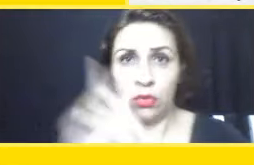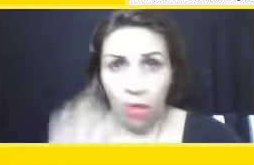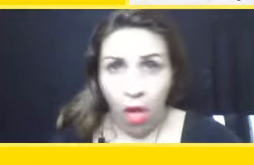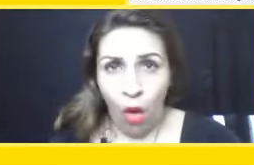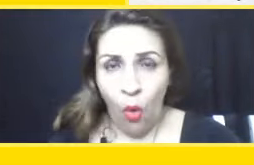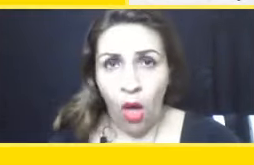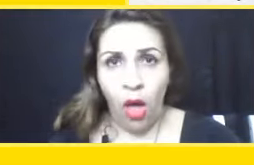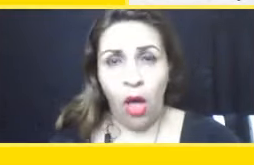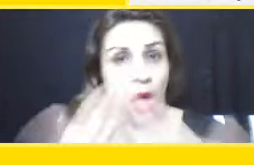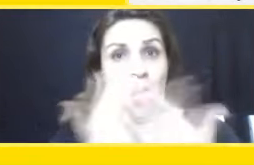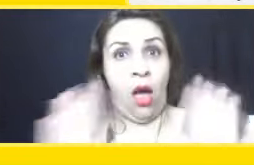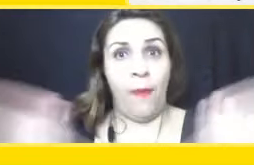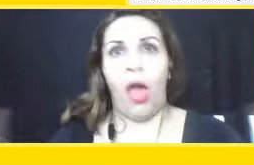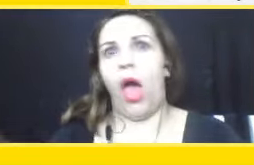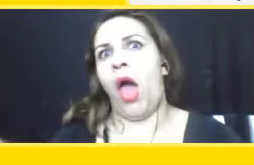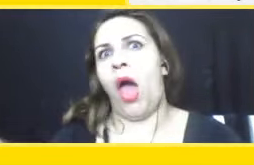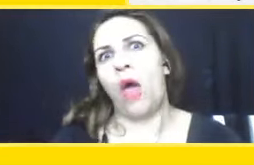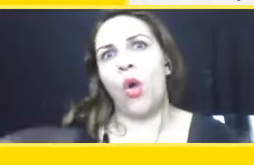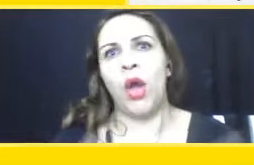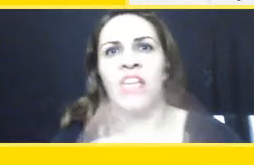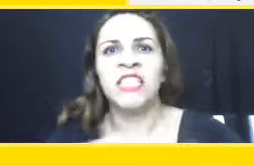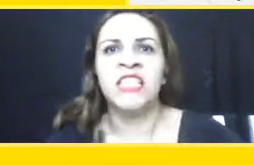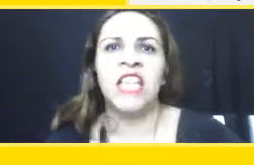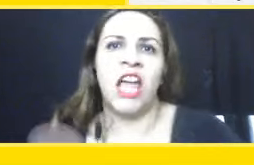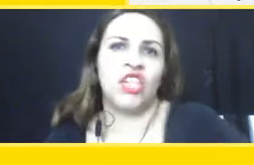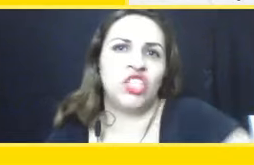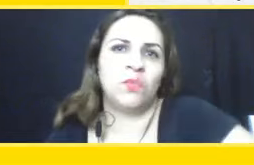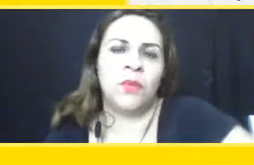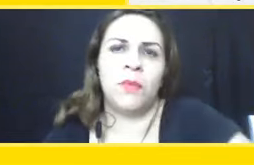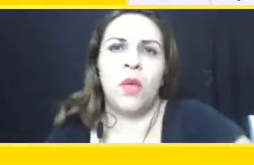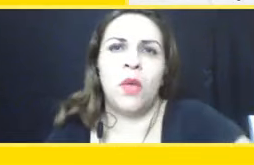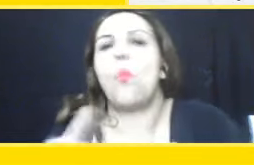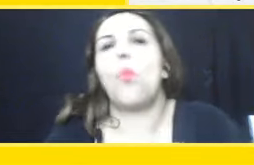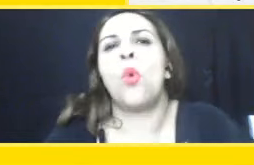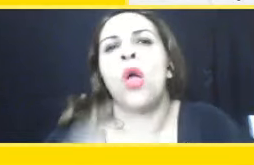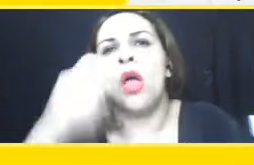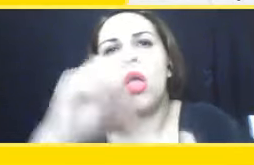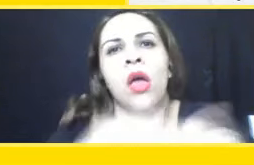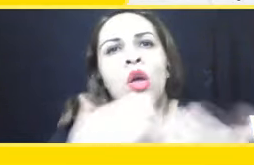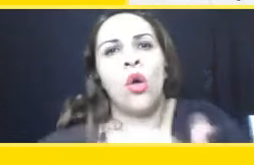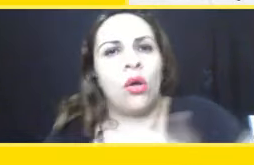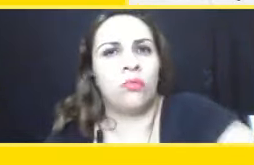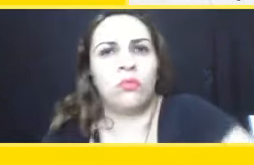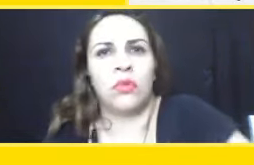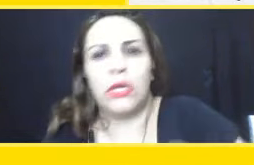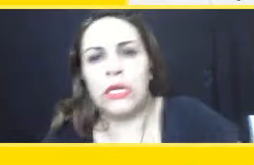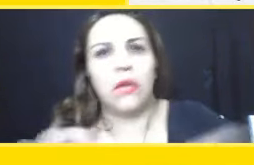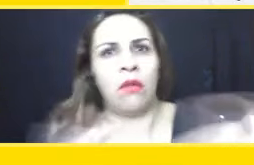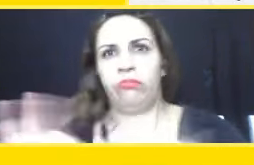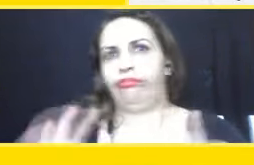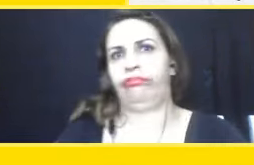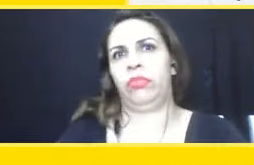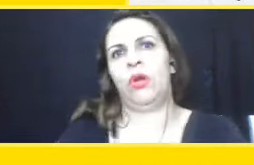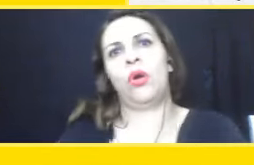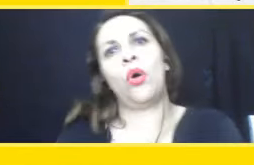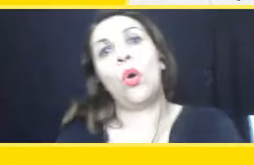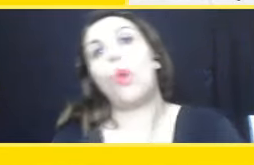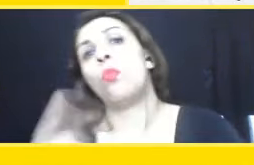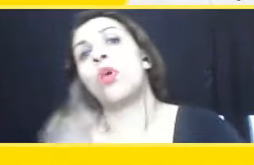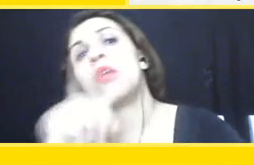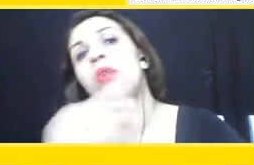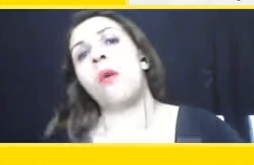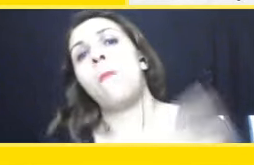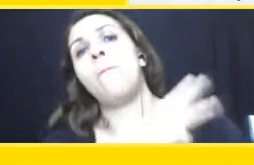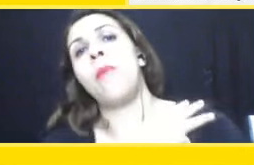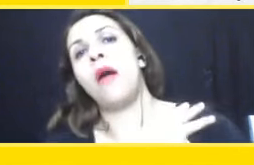abra agora as creches, certo? Por quê? Porque criança você não controla. Mas por que não o ensino médio, né?